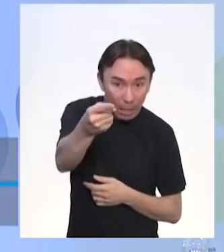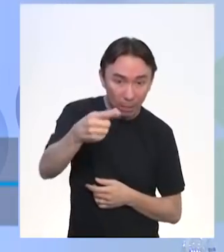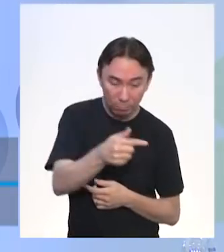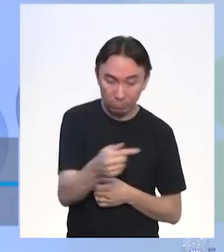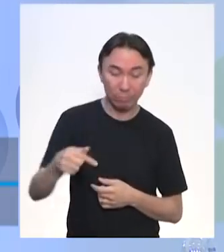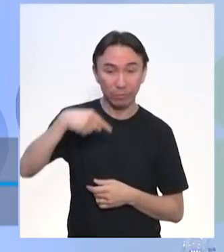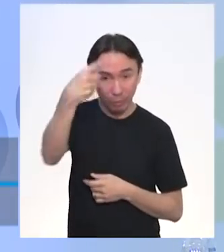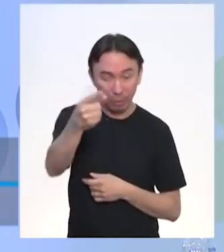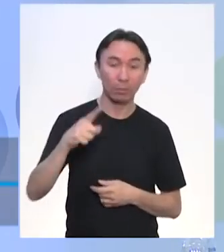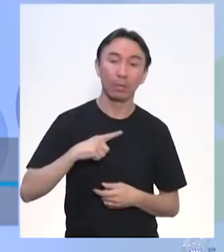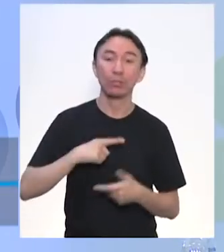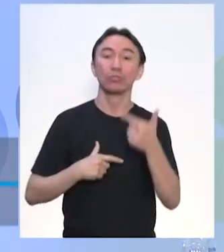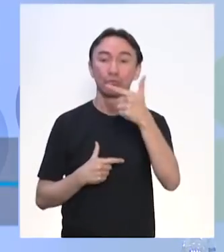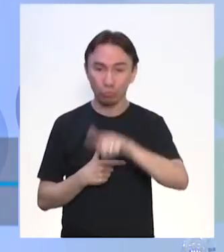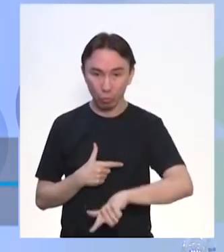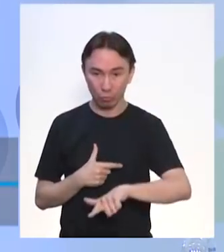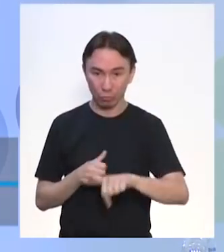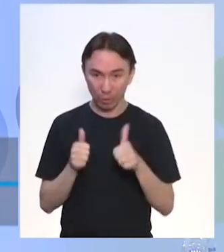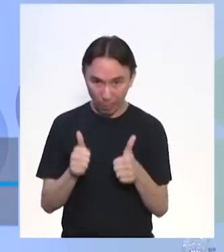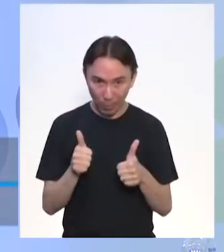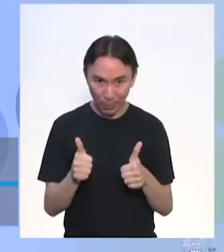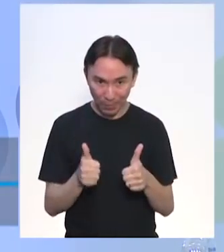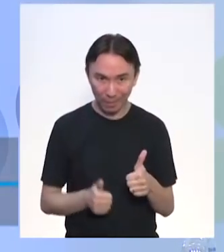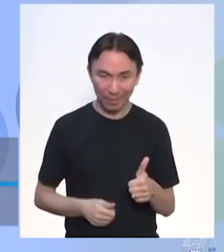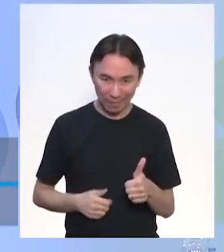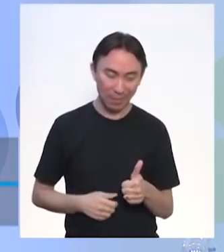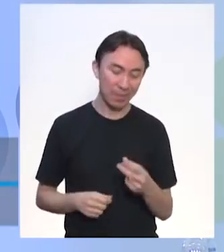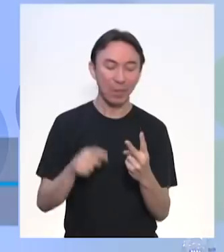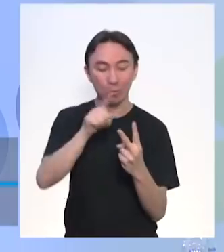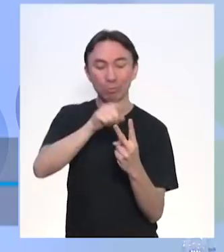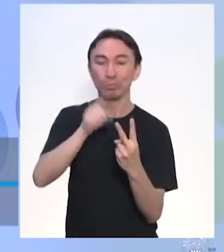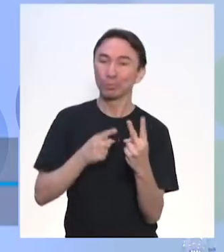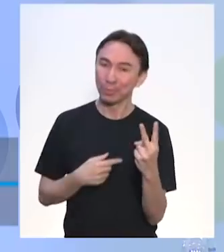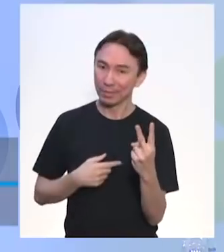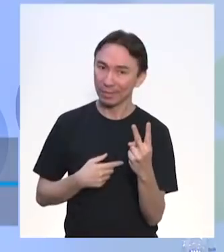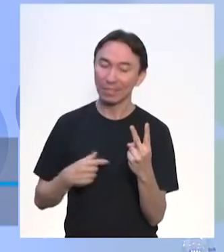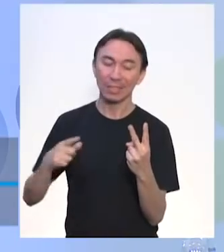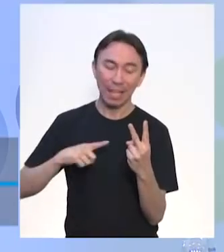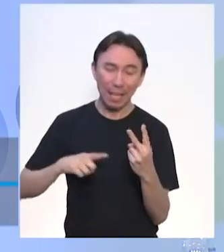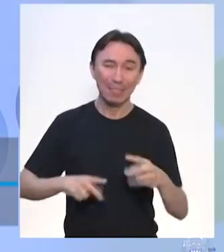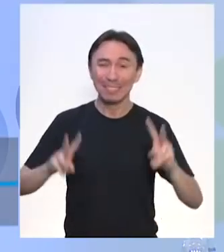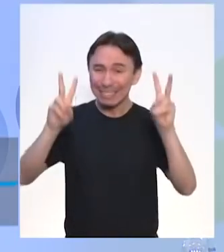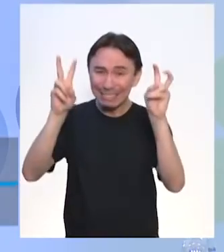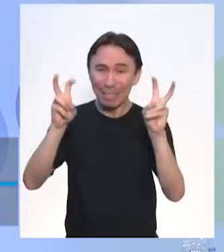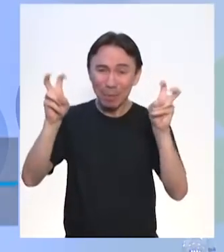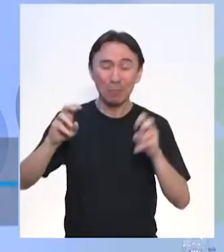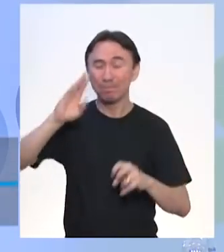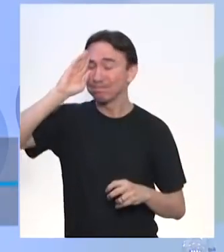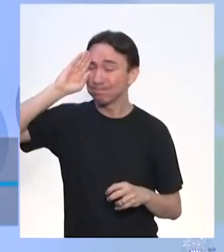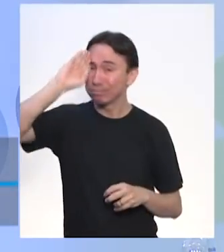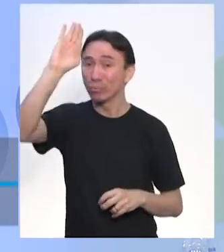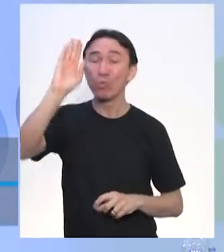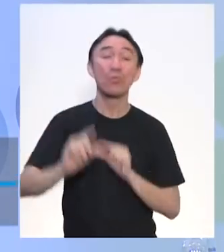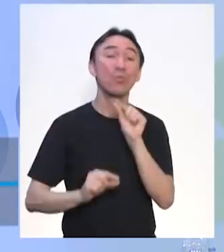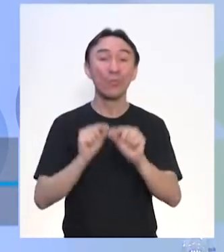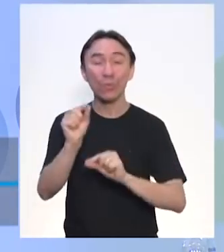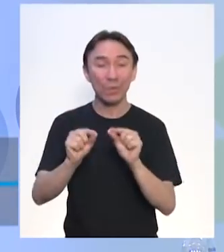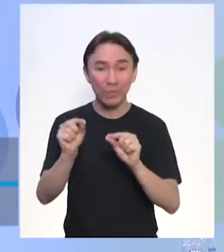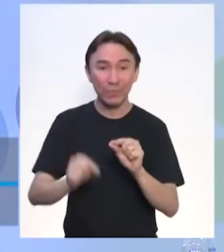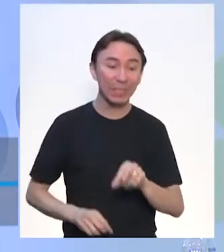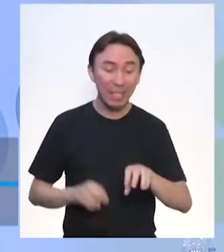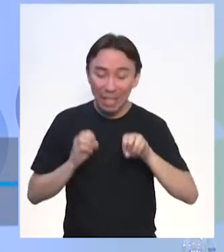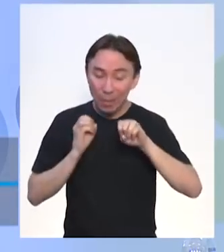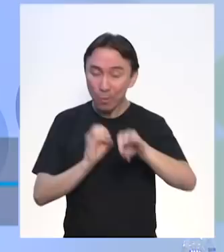de acolhimento. Nestes 2 encontros, então, nós vamos ter como tema principal os 4 pilares da